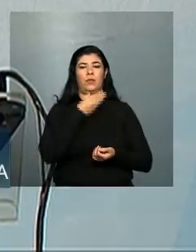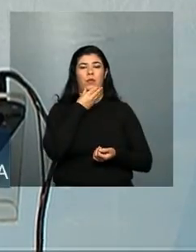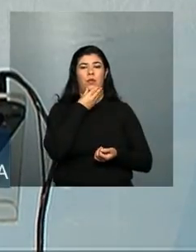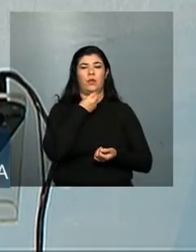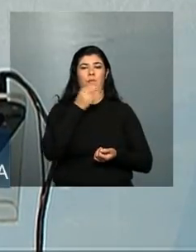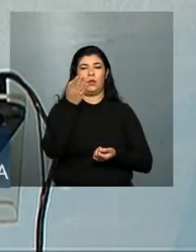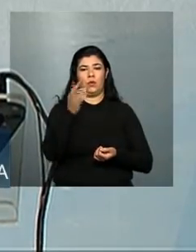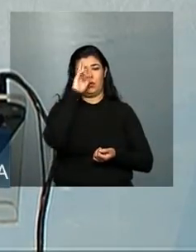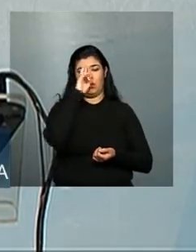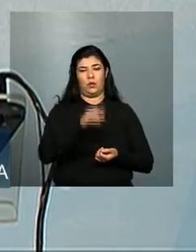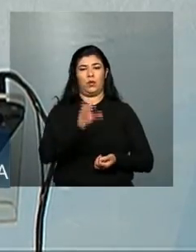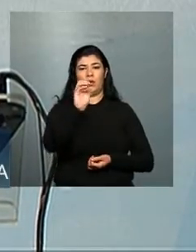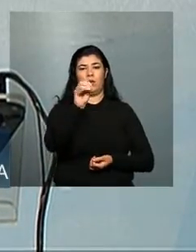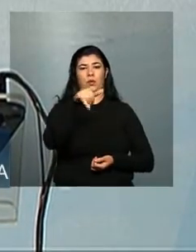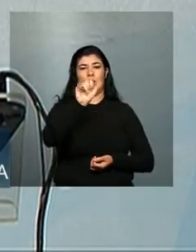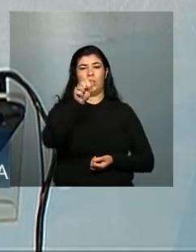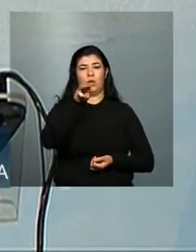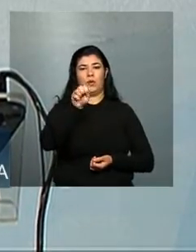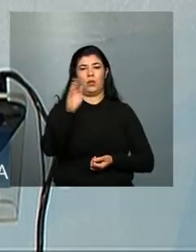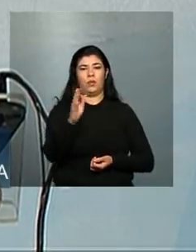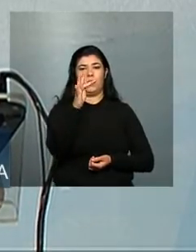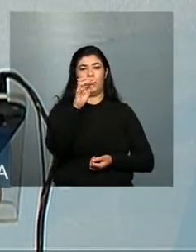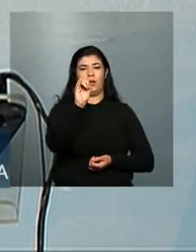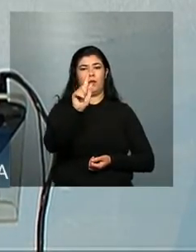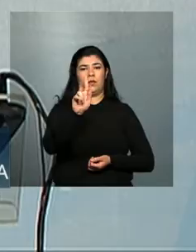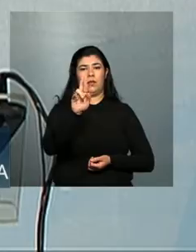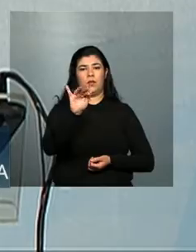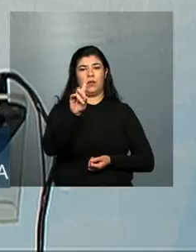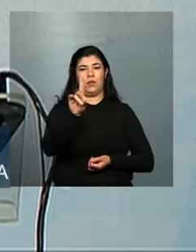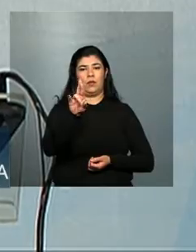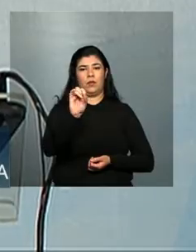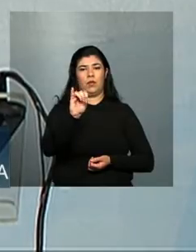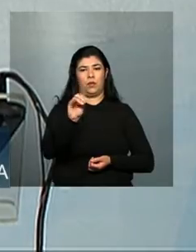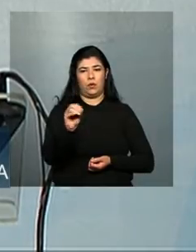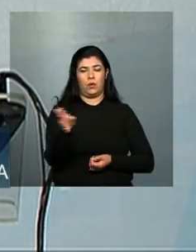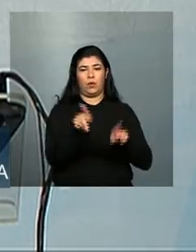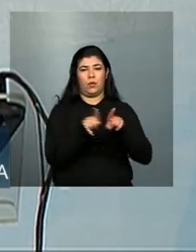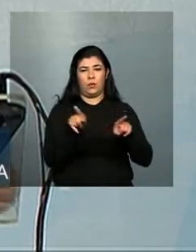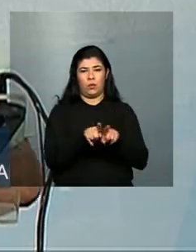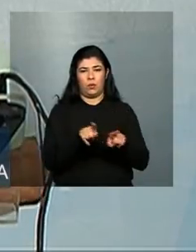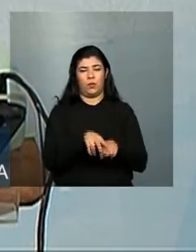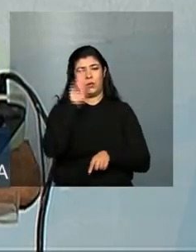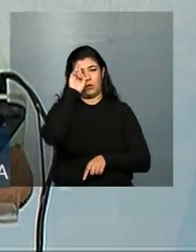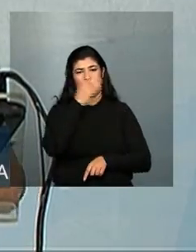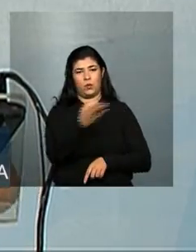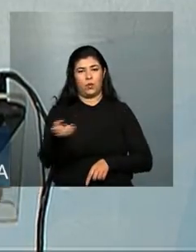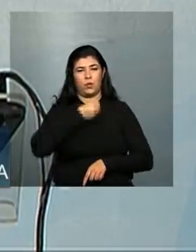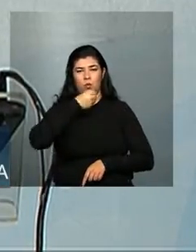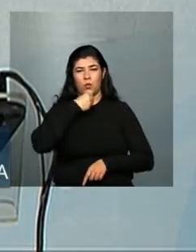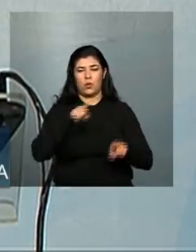de Figueiredo. Cumprimentar aqui os senhores jornalistas, os senhores fotógrafos